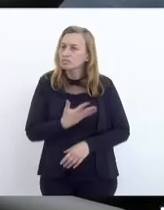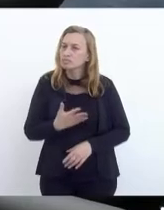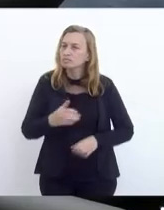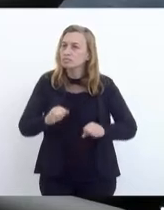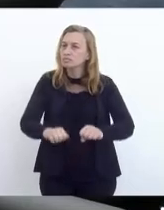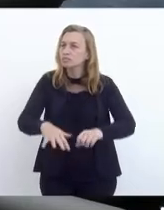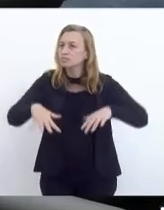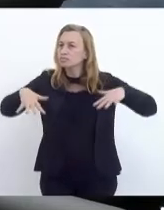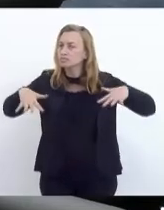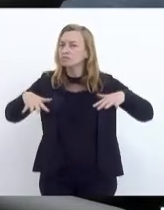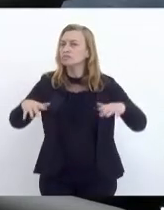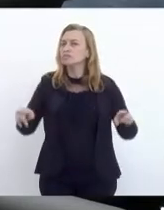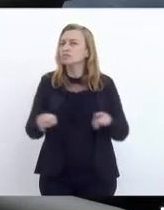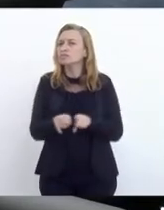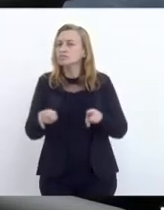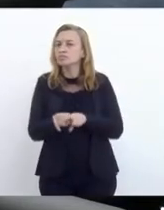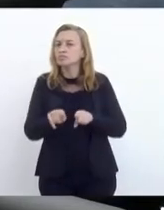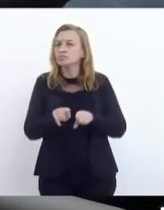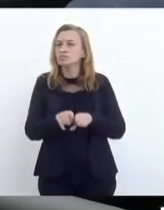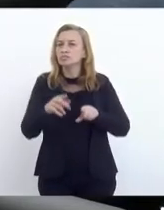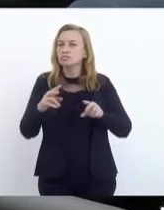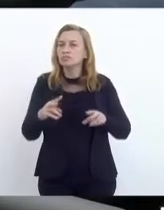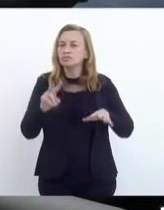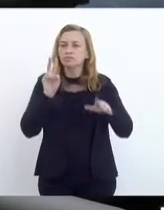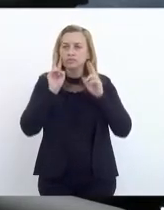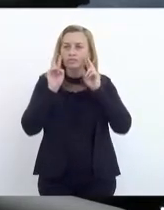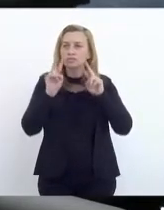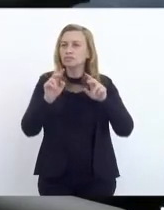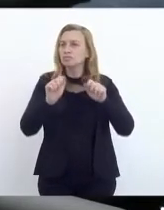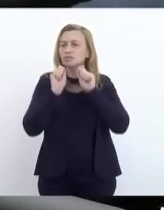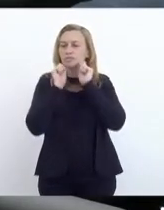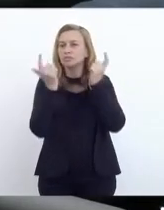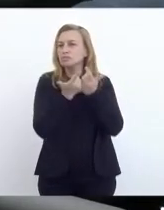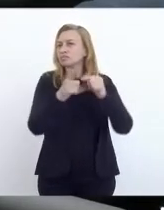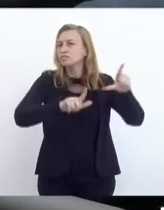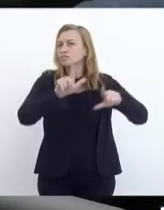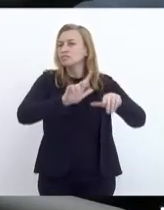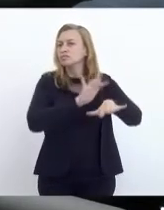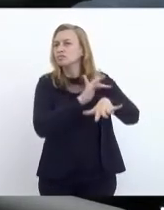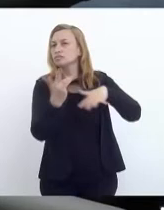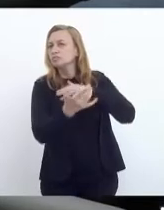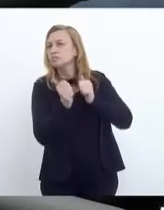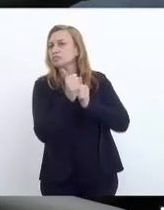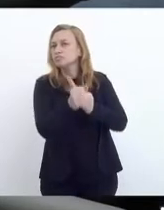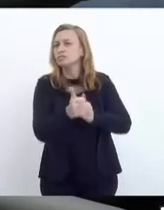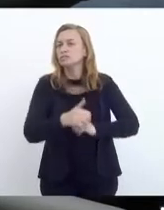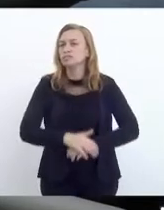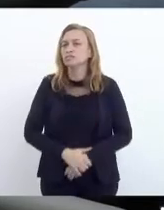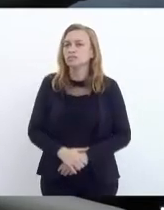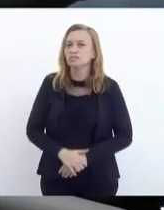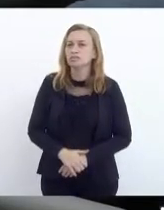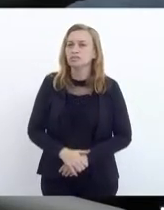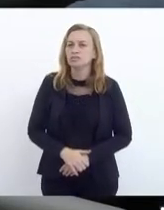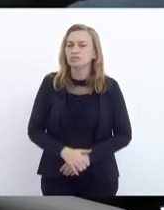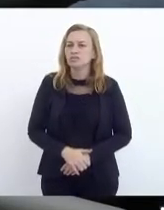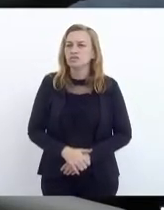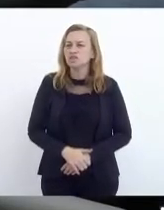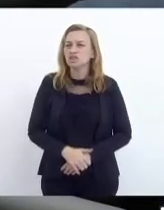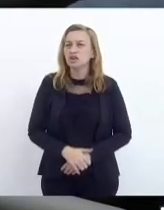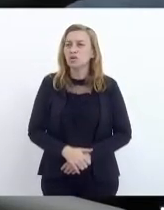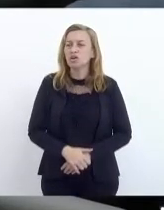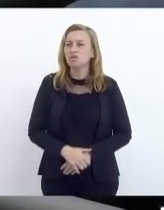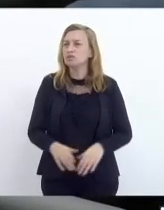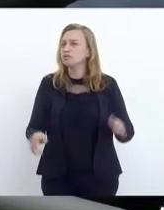galeria, aqueles que nos assistem pela TV Alege, aqueles que nos acompanham pelas redes sociais. Esse